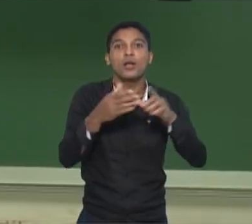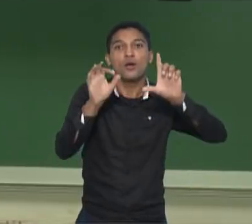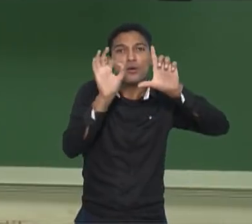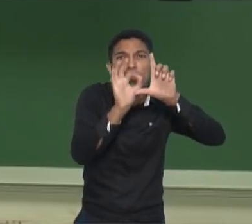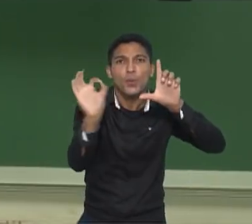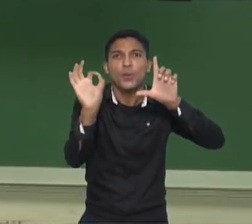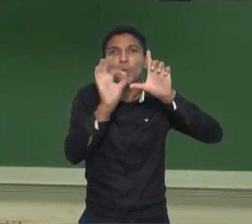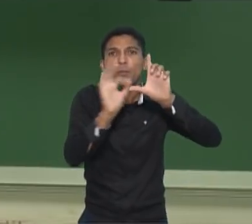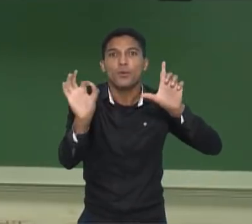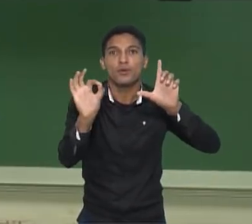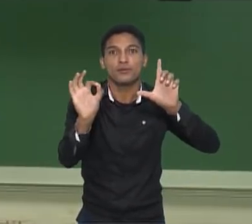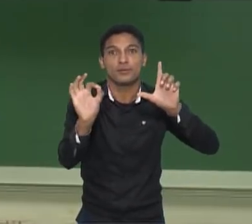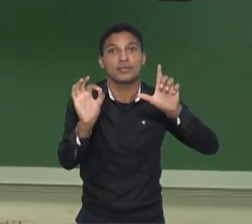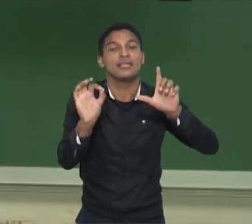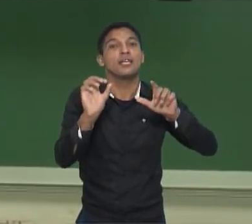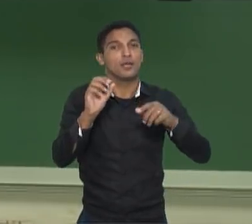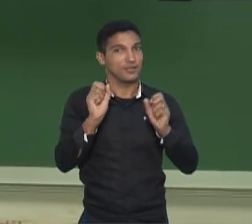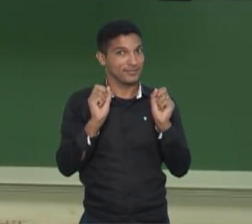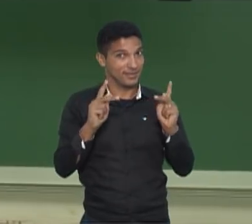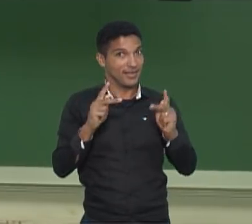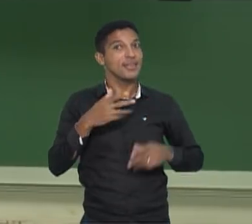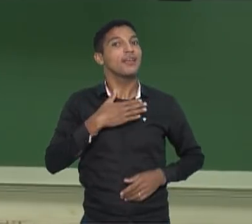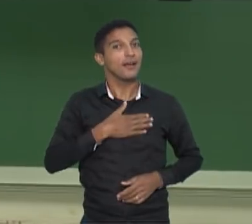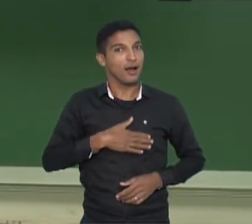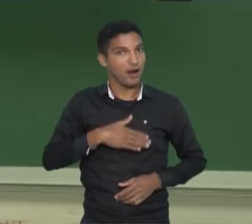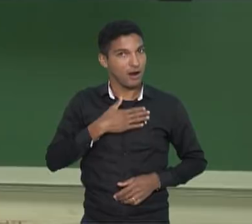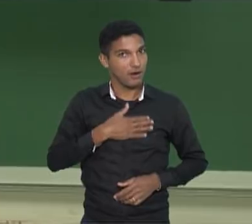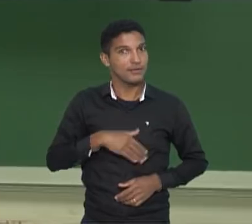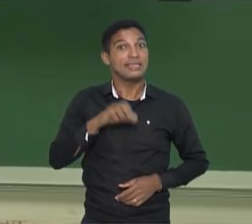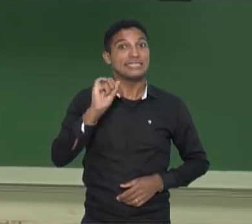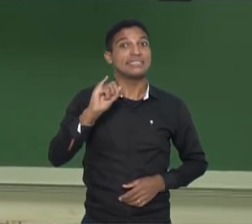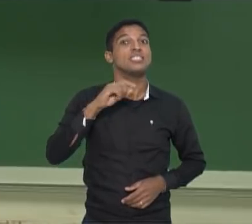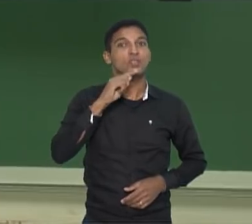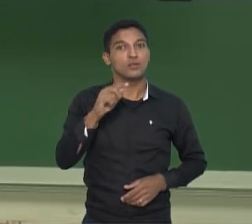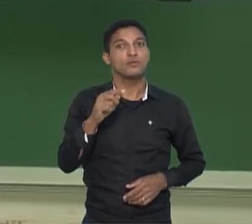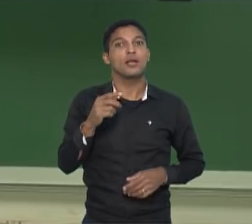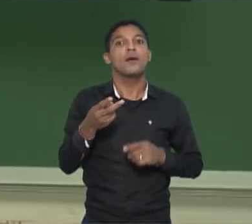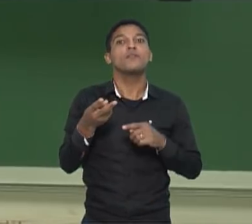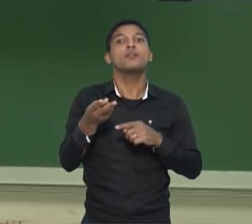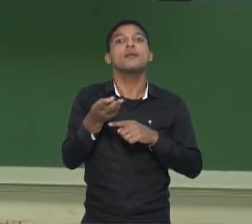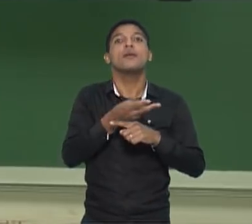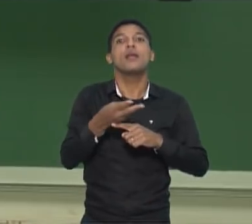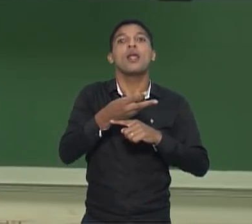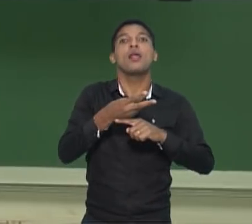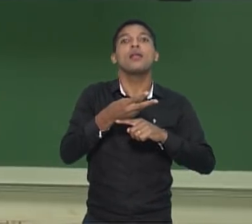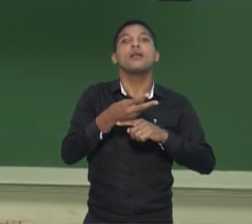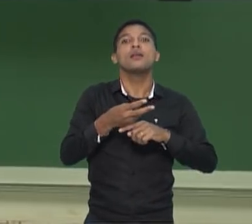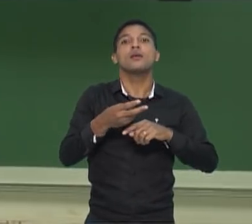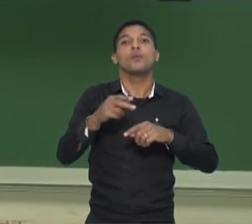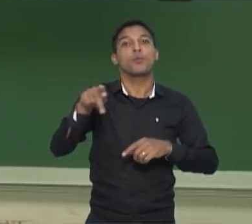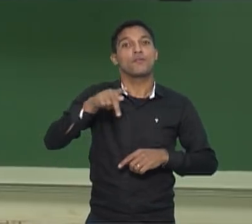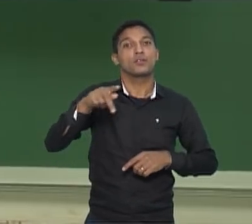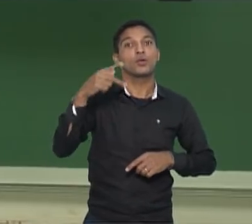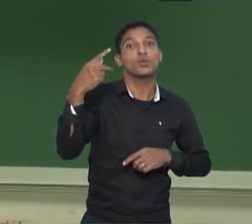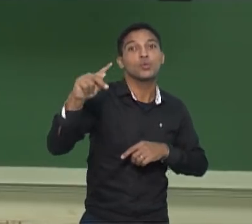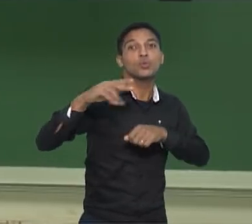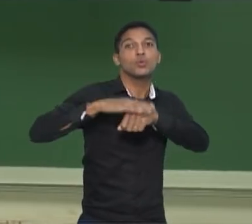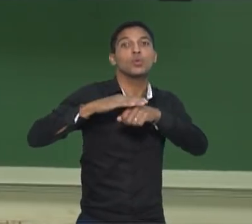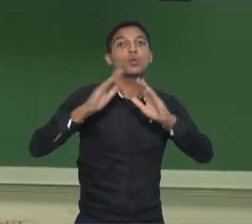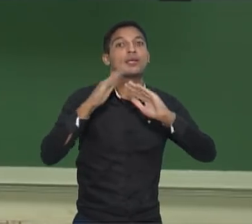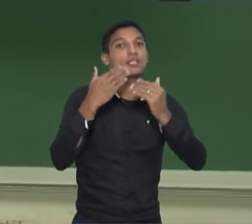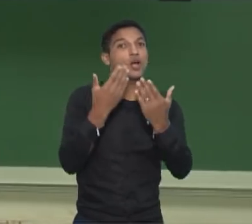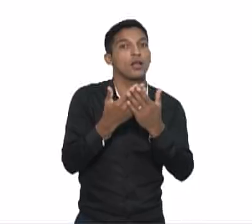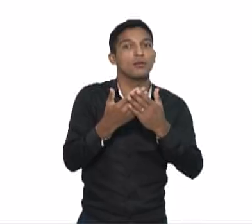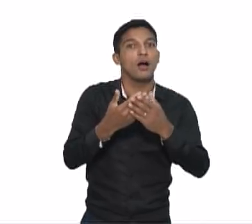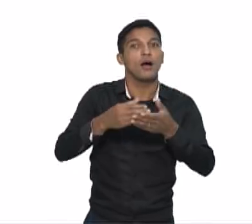né? Procure o seu professor da sua escola. Bem, vamos ver os conteúdos da próxima aula. A